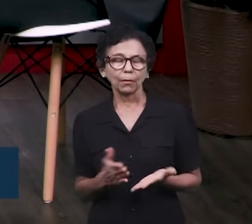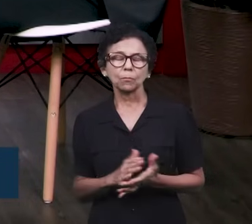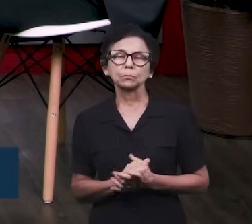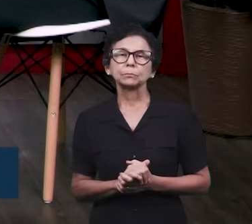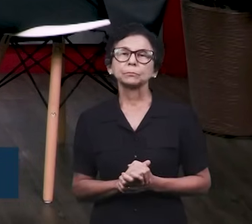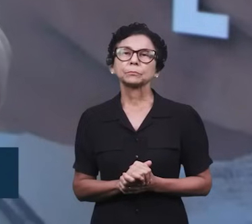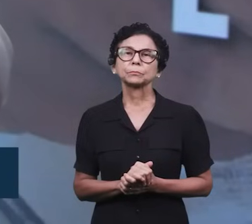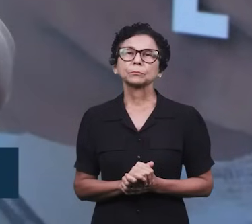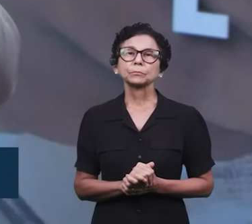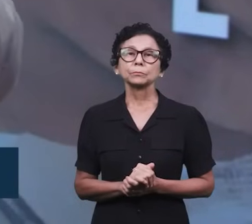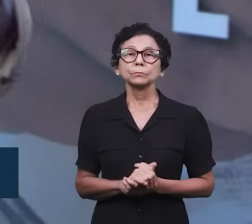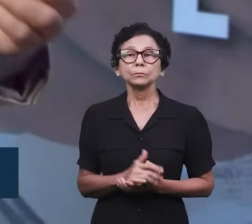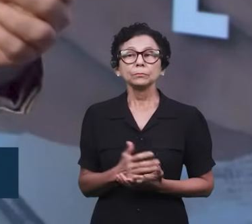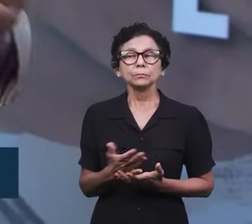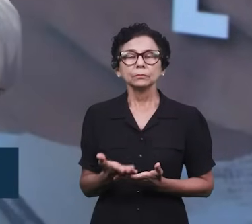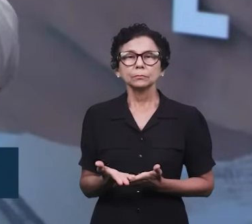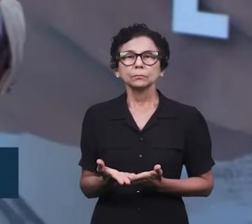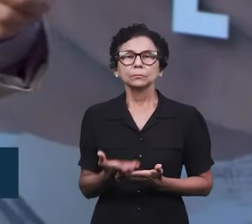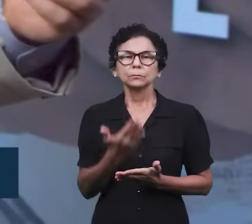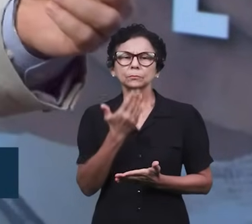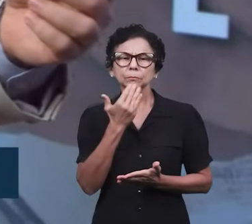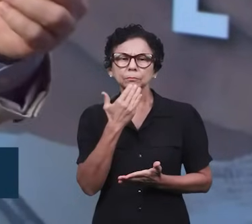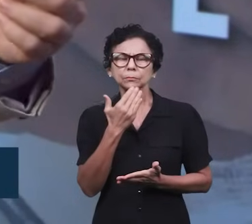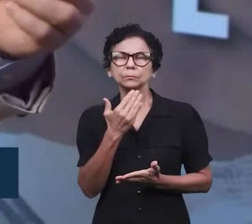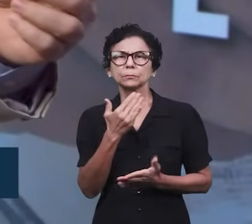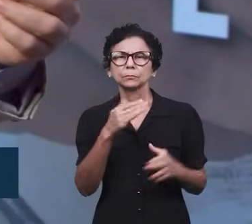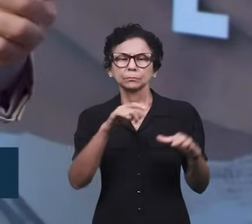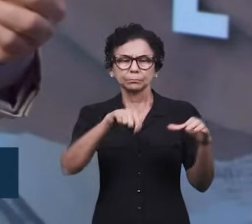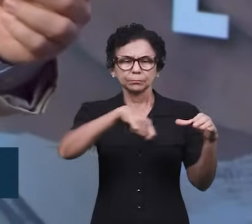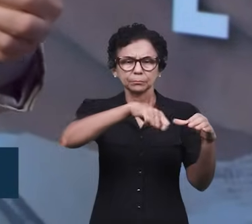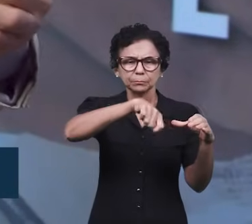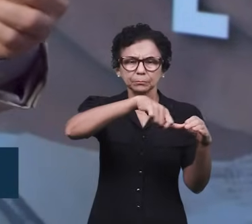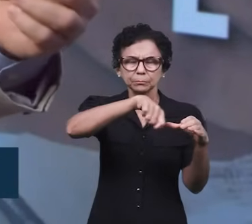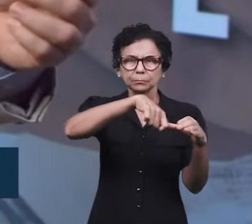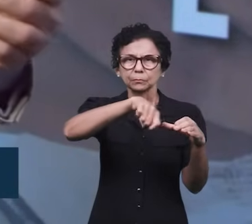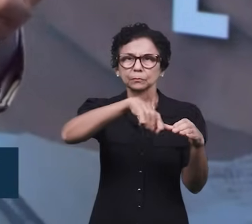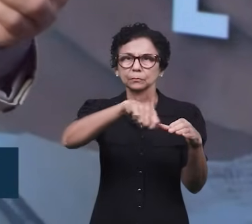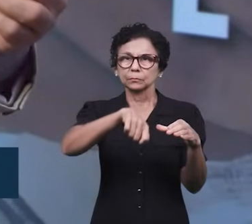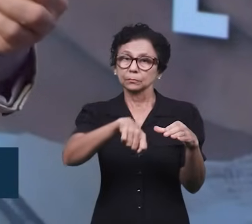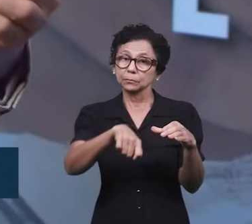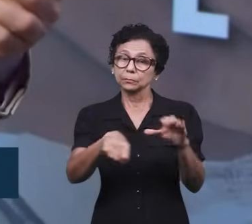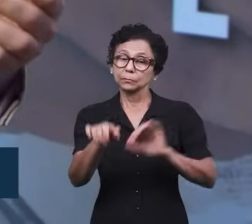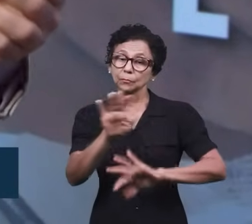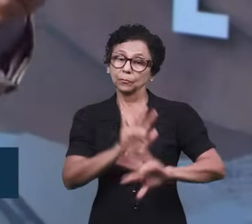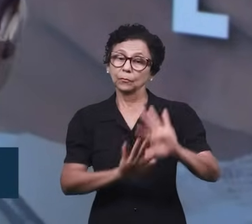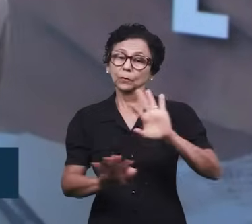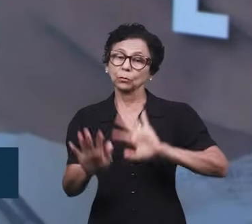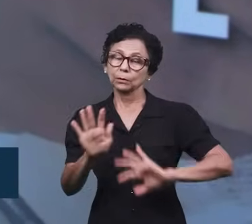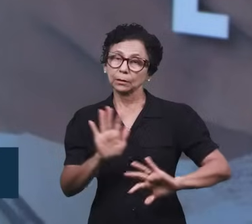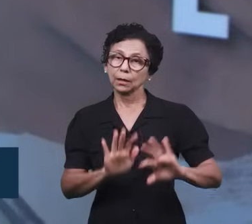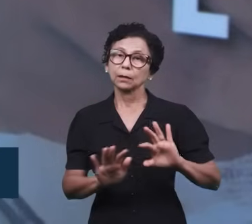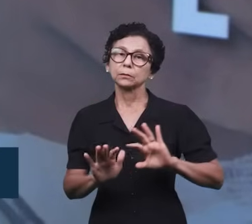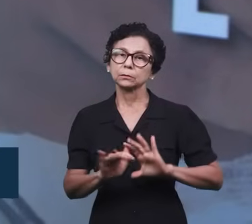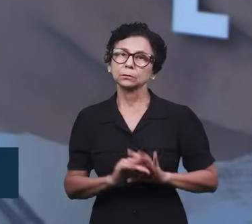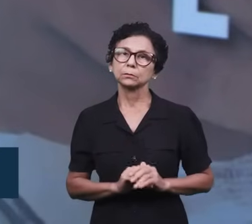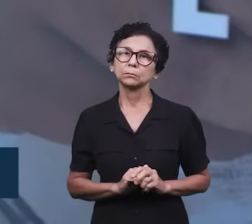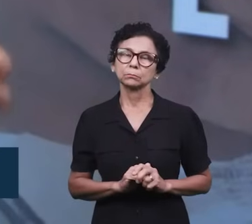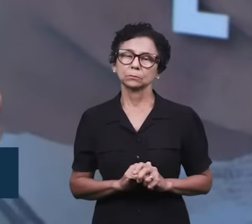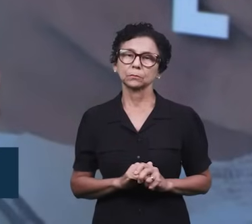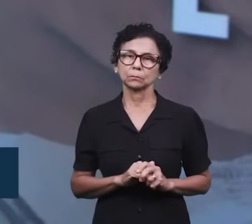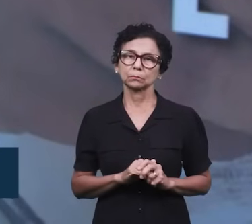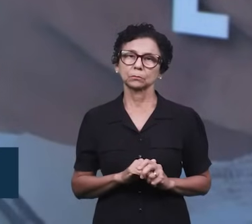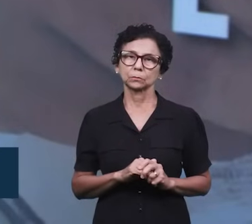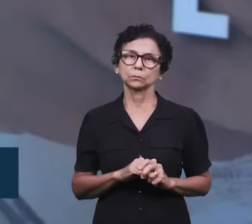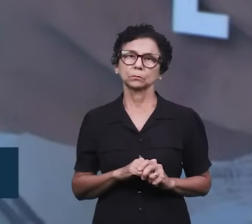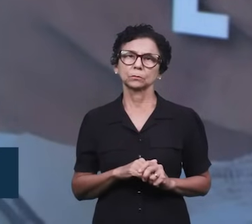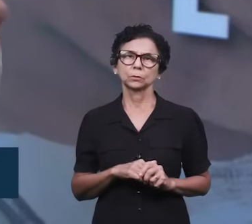muitas vezes a própria preparação de alimento na região lá local gera alguns cuidados. Então a gente leva o alimento, leva